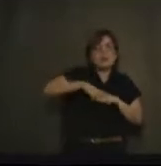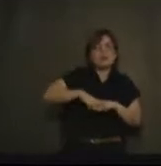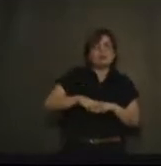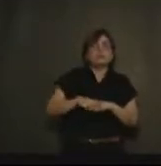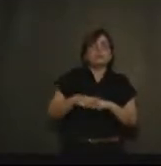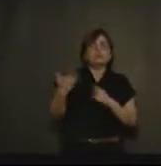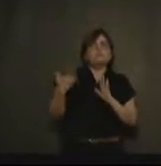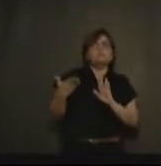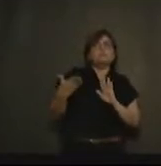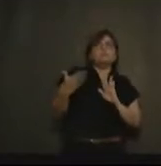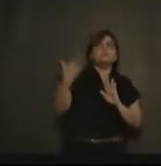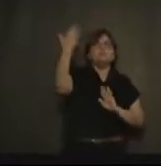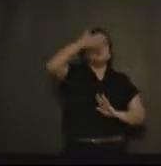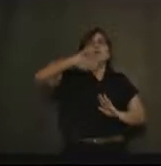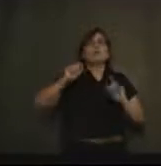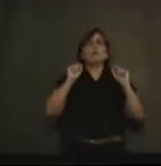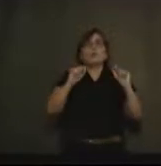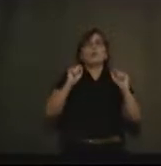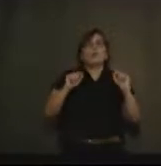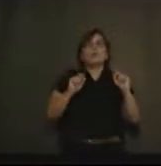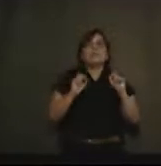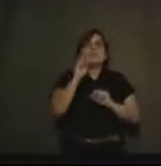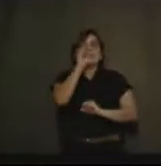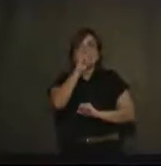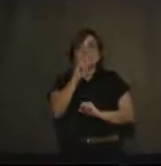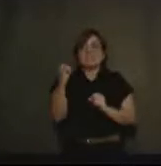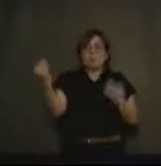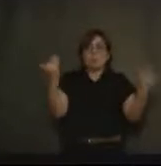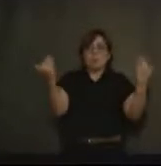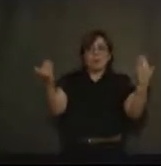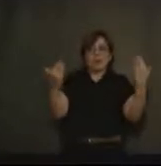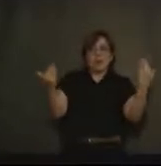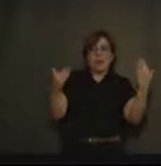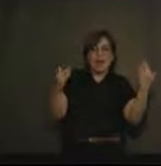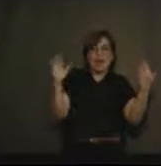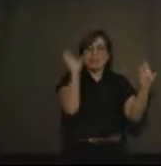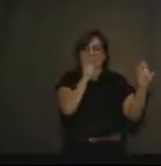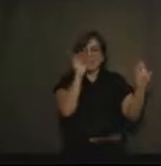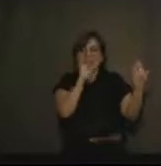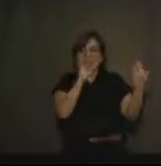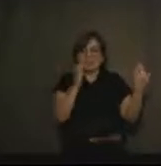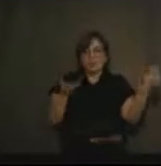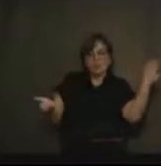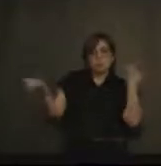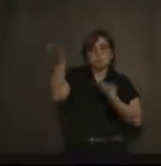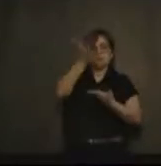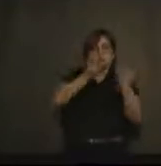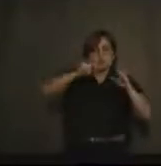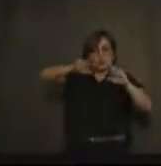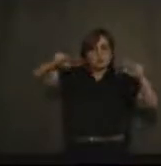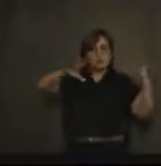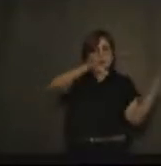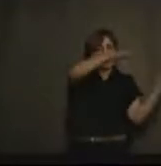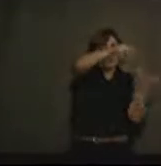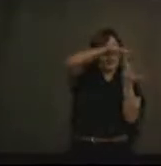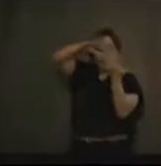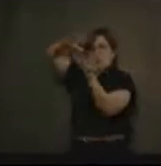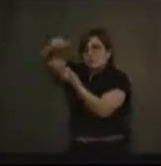a interação entre os diferentes planetas, se levarmos em conta só a interação entre o Sol e cada um dos